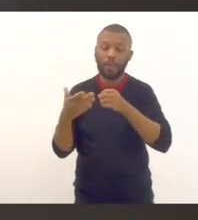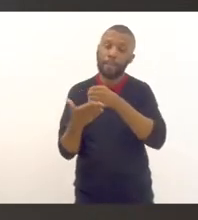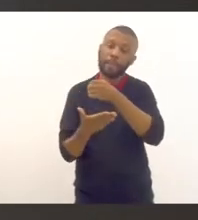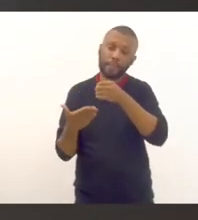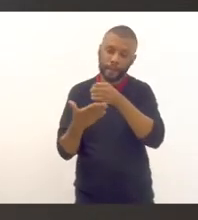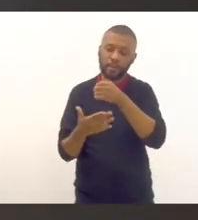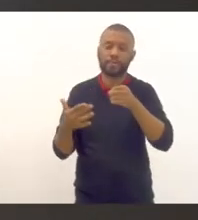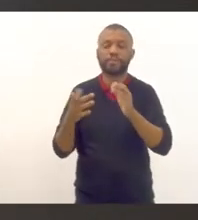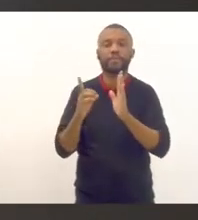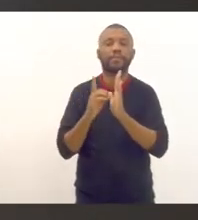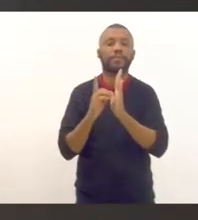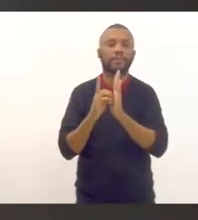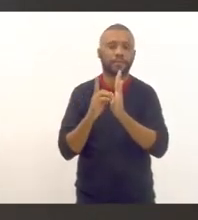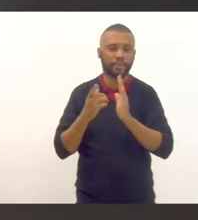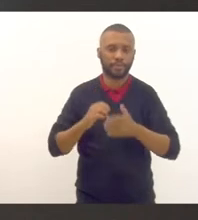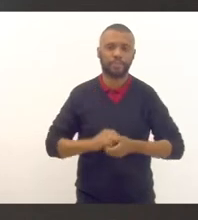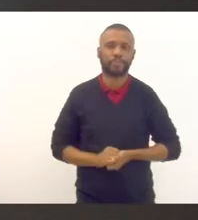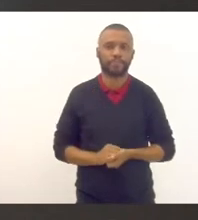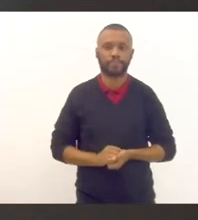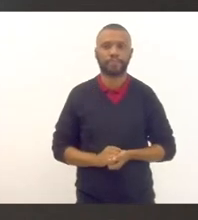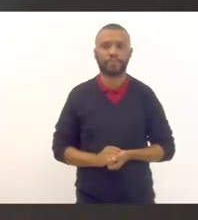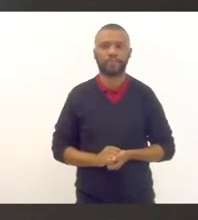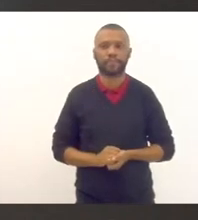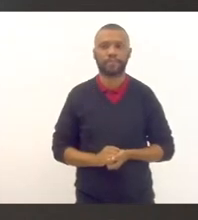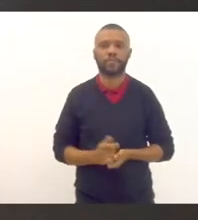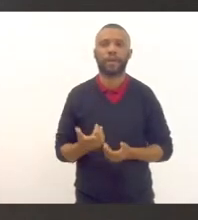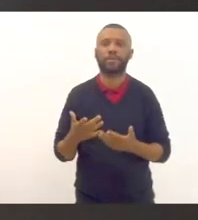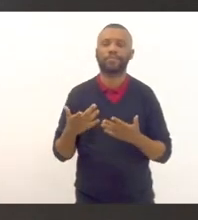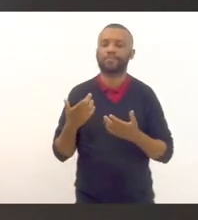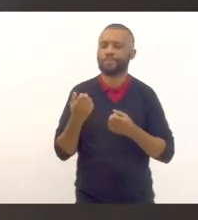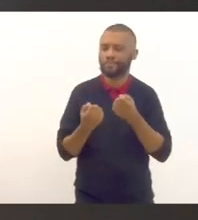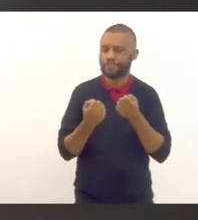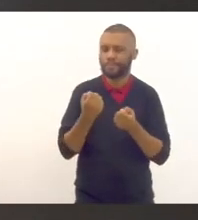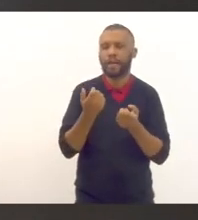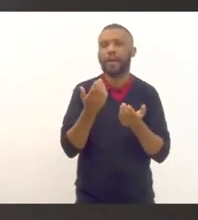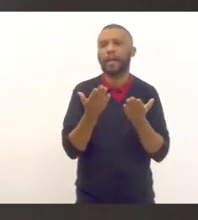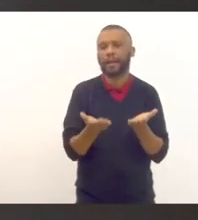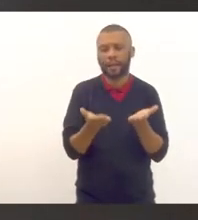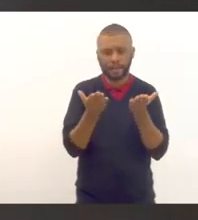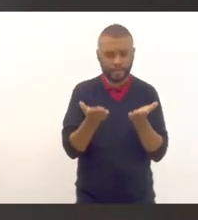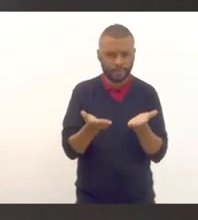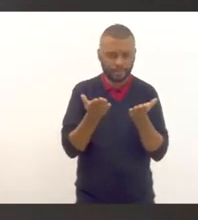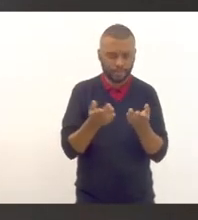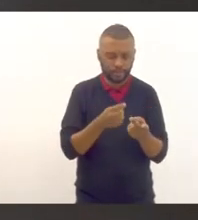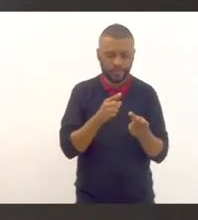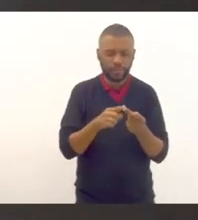Detran. Leve foi um total de 670,